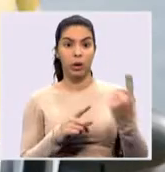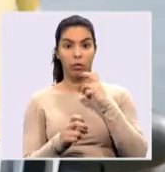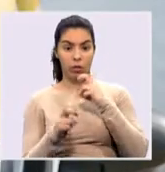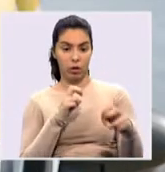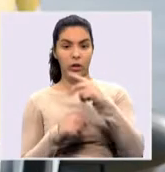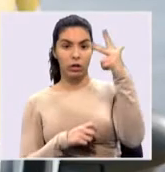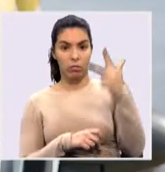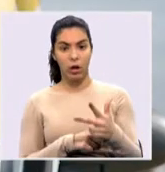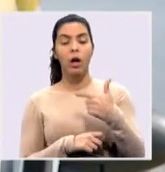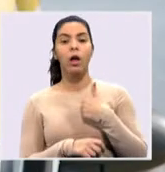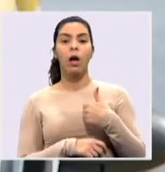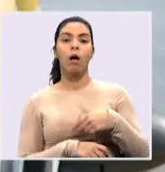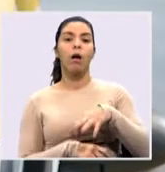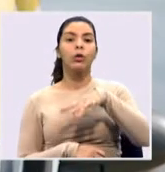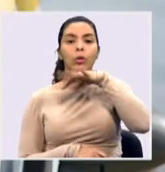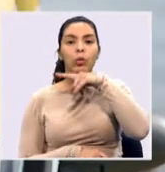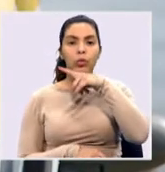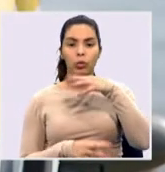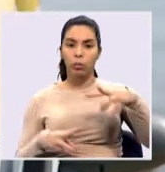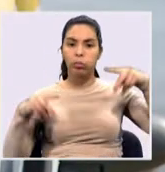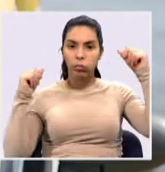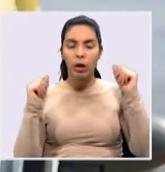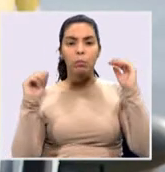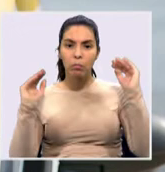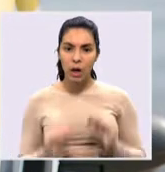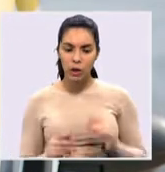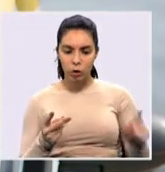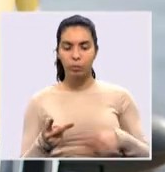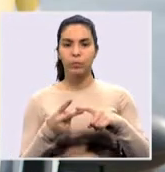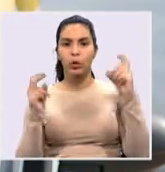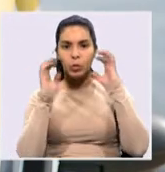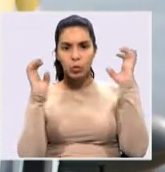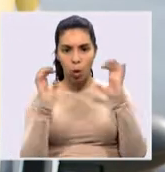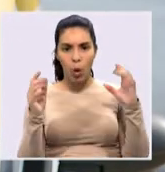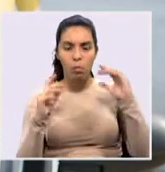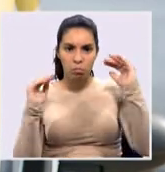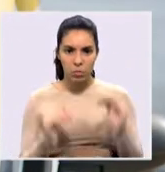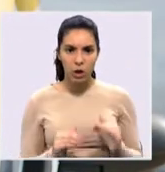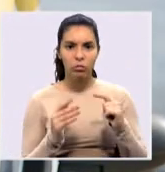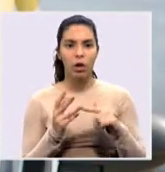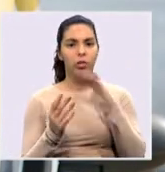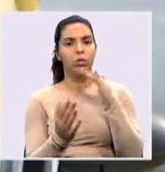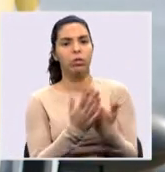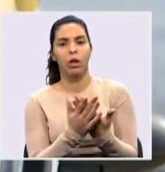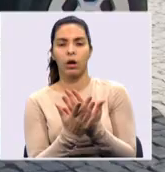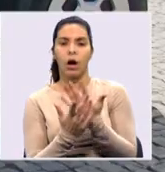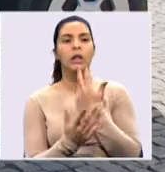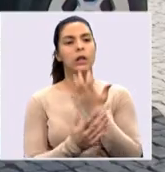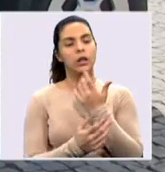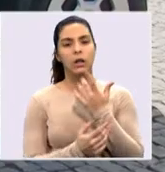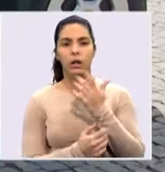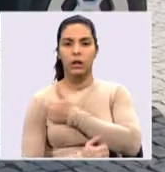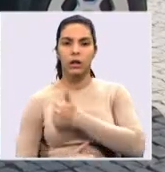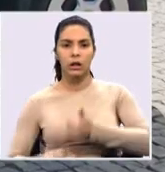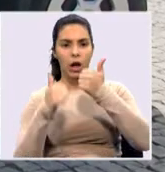100% elétricas diminui o ruído, diminui a poluição e o conforto ao nível da cidade também melhora de uma forma substancial. Mas aquilo que se